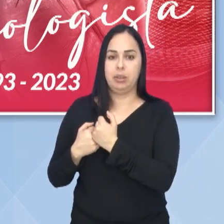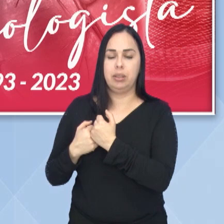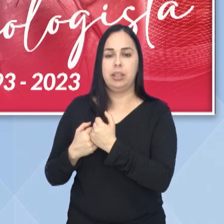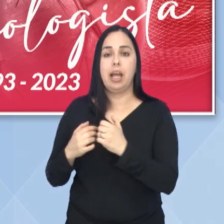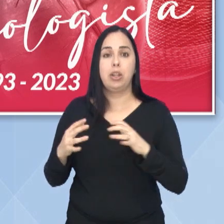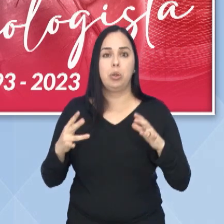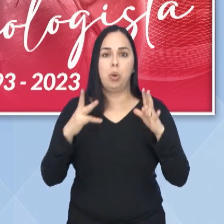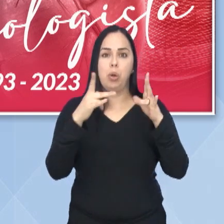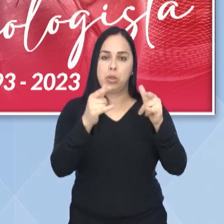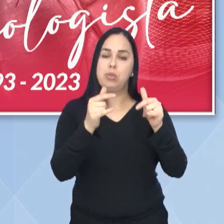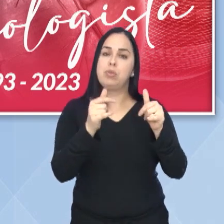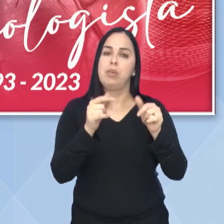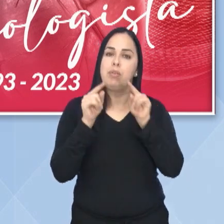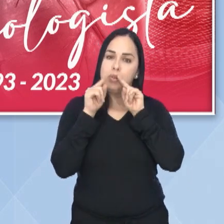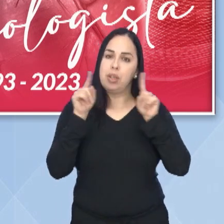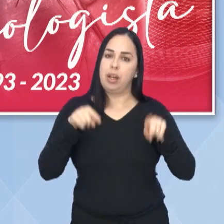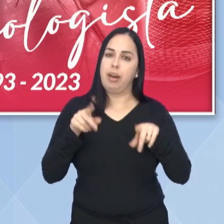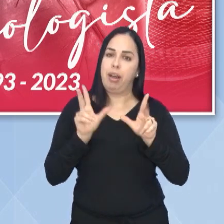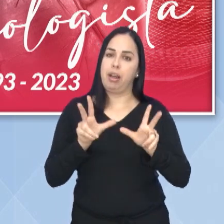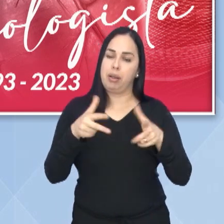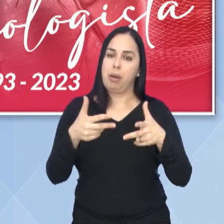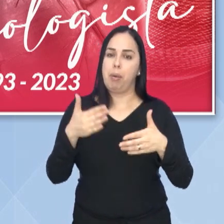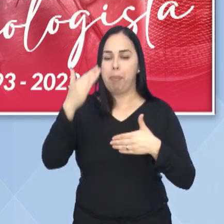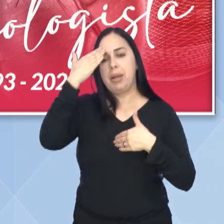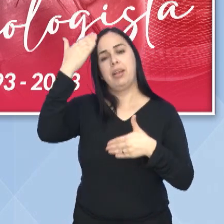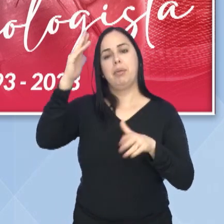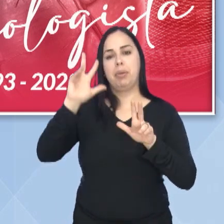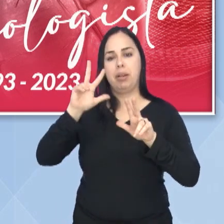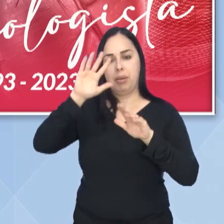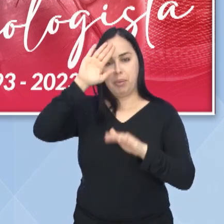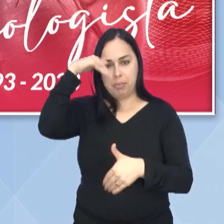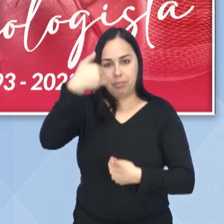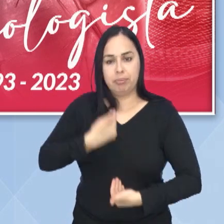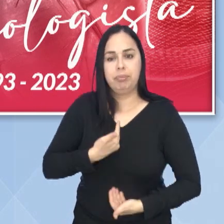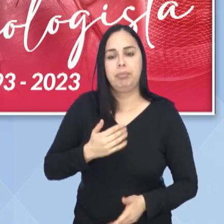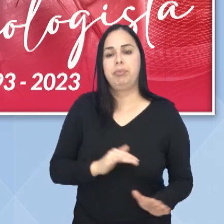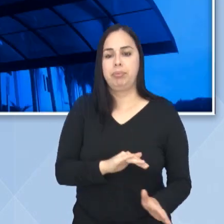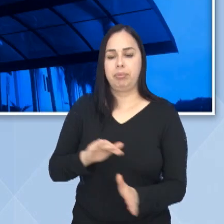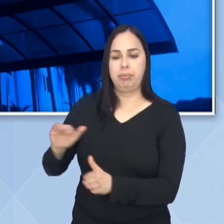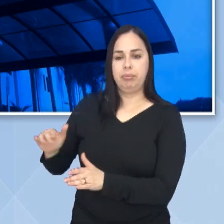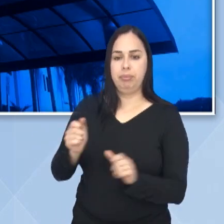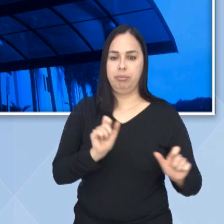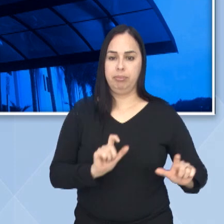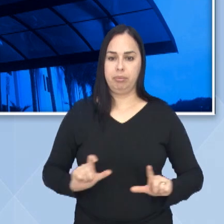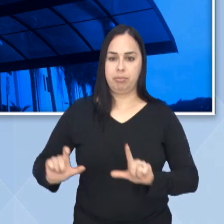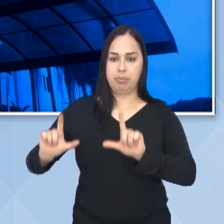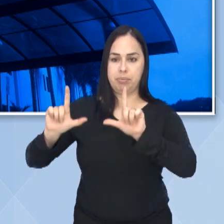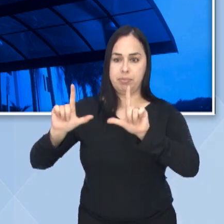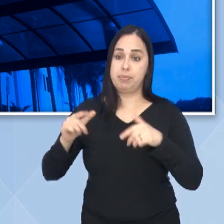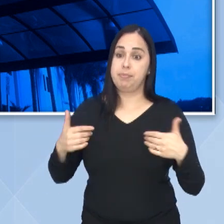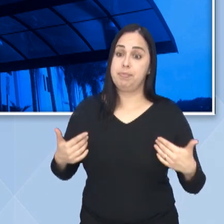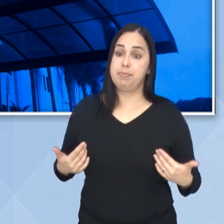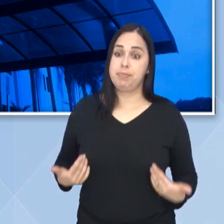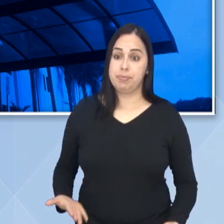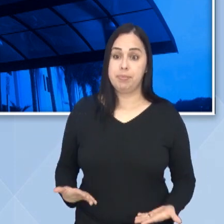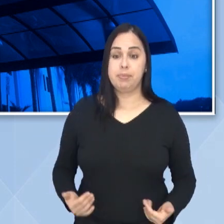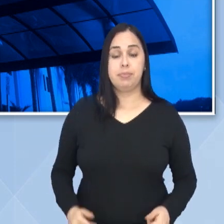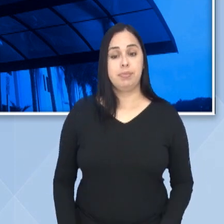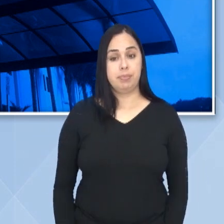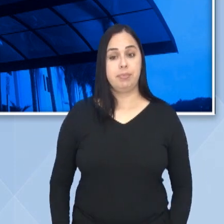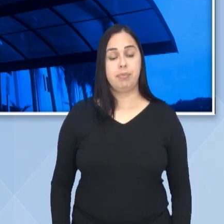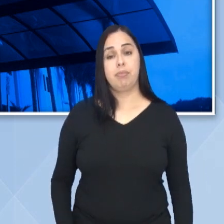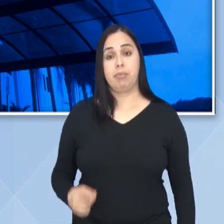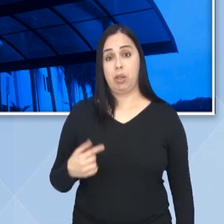servidores da Câmara, obrigado aí pela homenagem, tá bom? Próximo. Bom, gente,